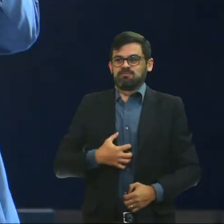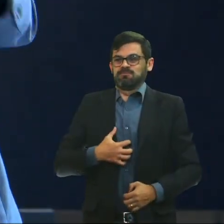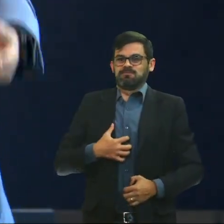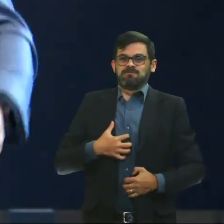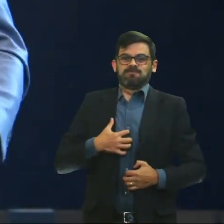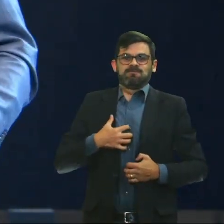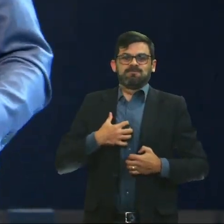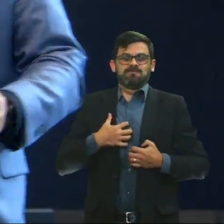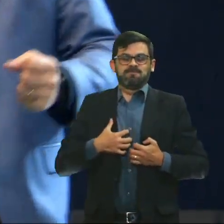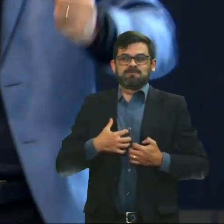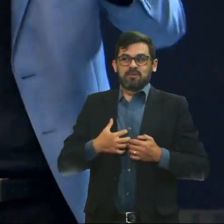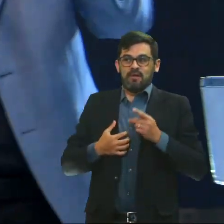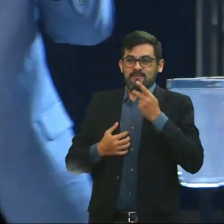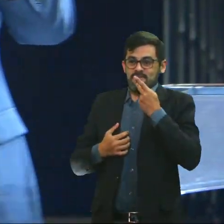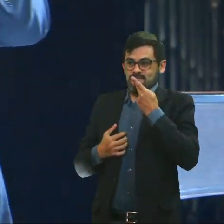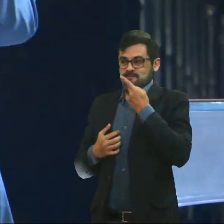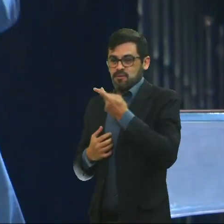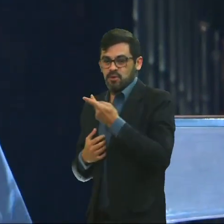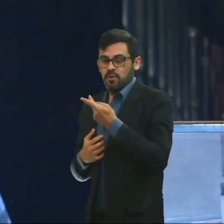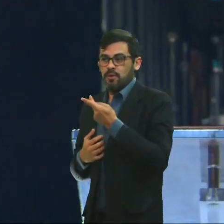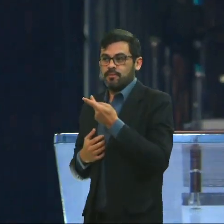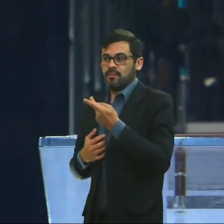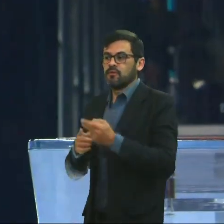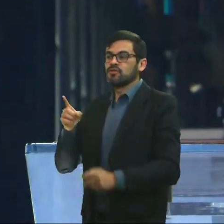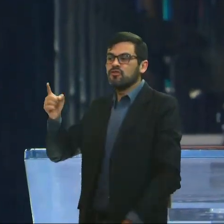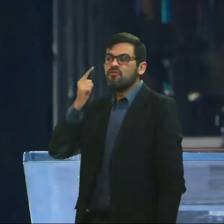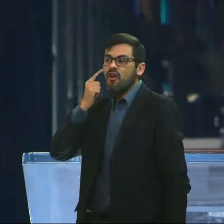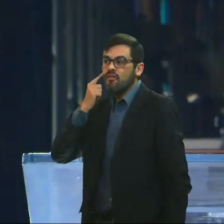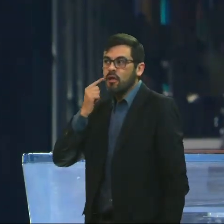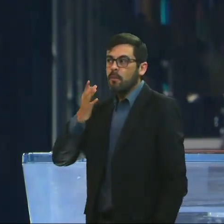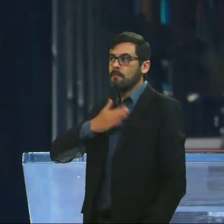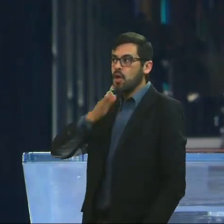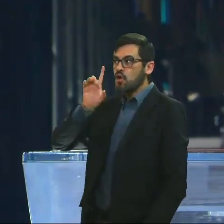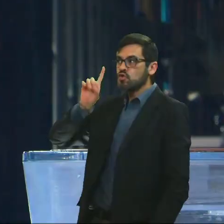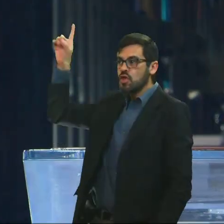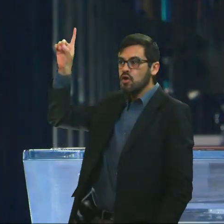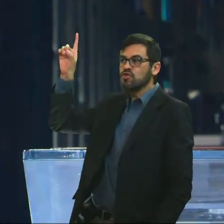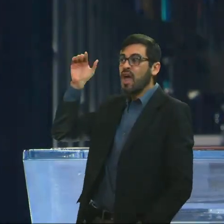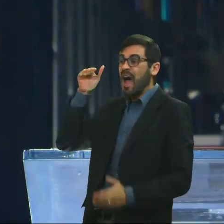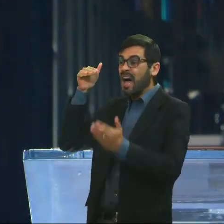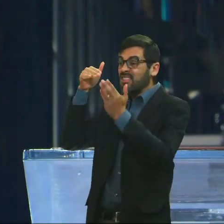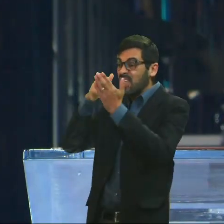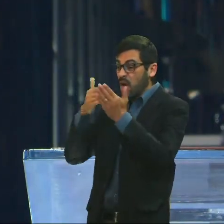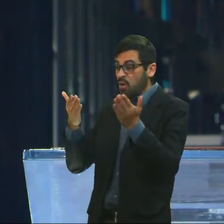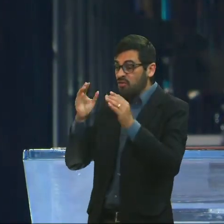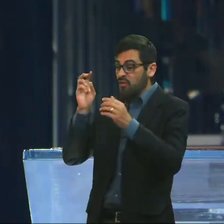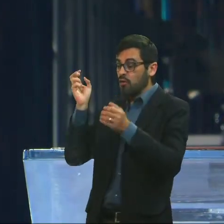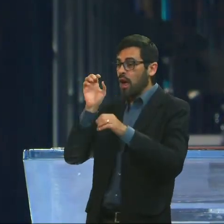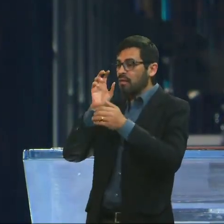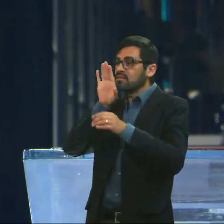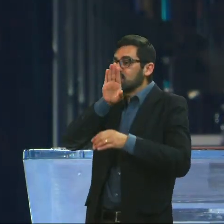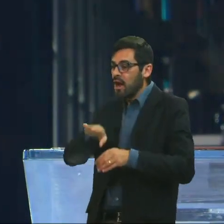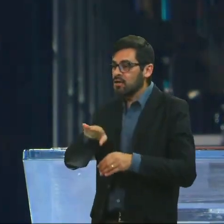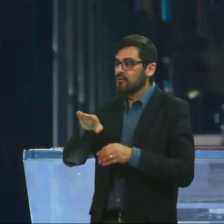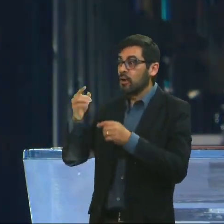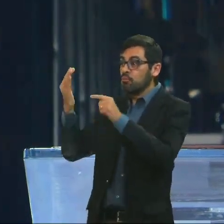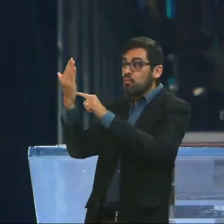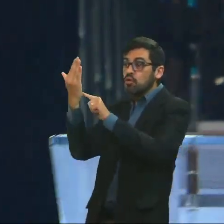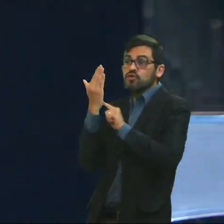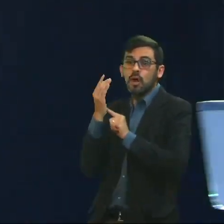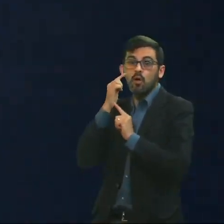corpo inteiro. E ele falou assim, você vai ver, o meu Deus, até o final desse dia, vai trazer a solução para esse